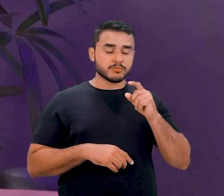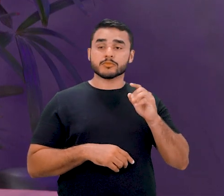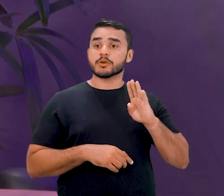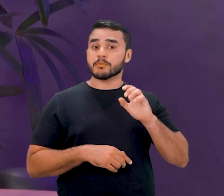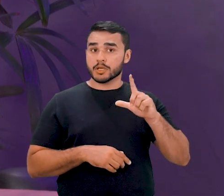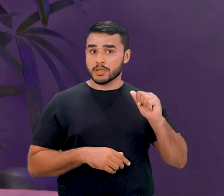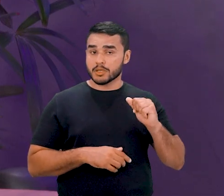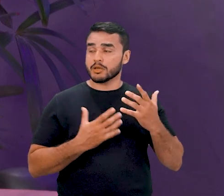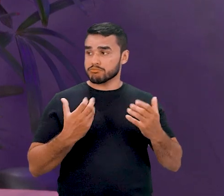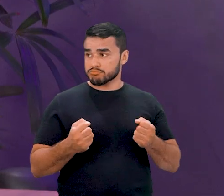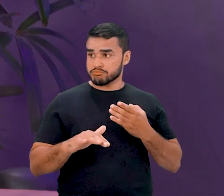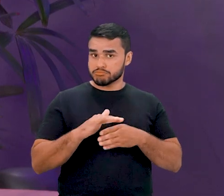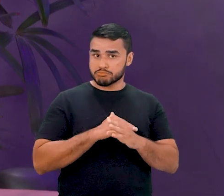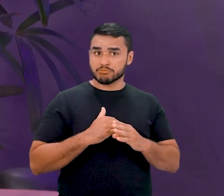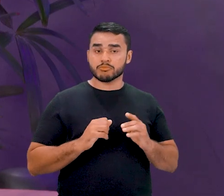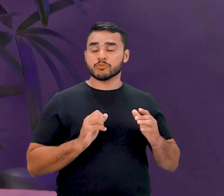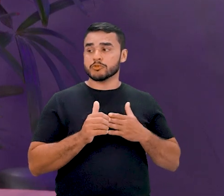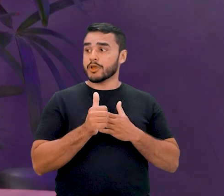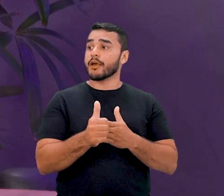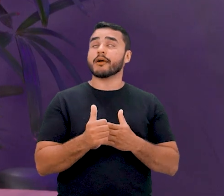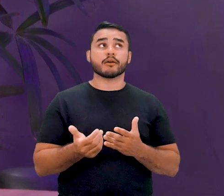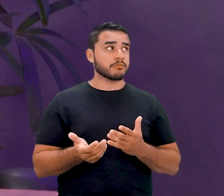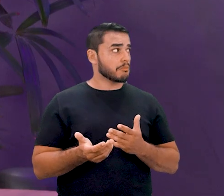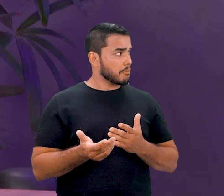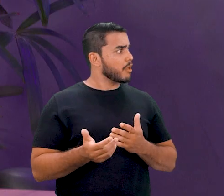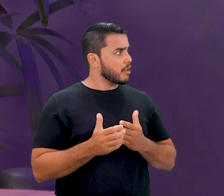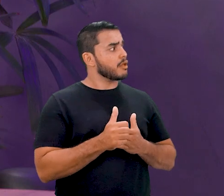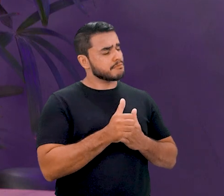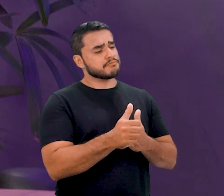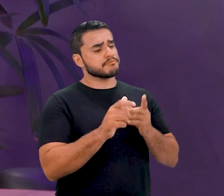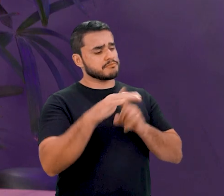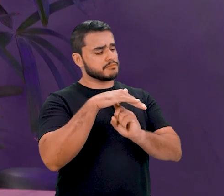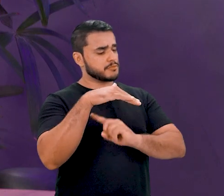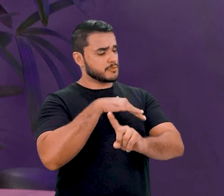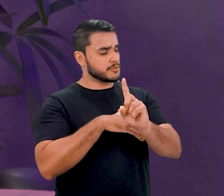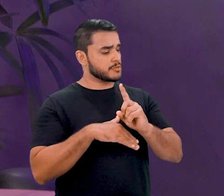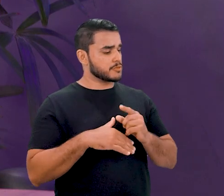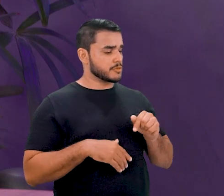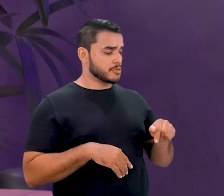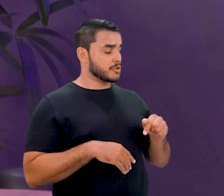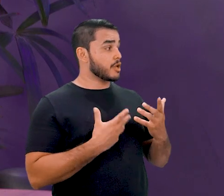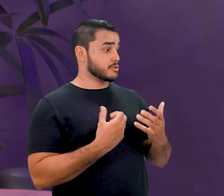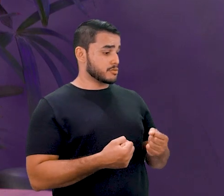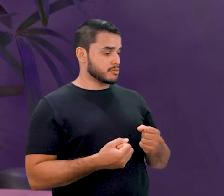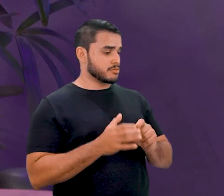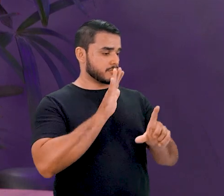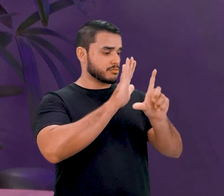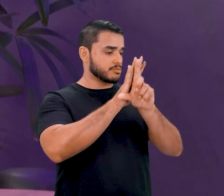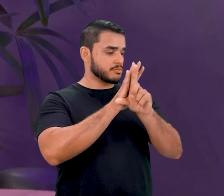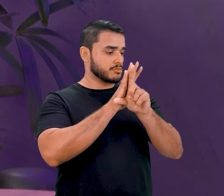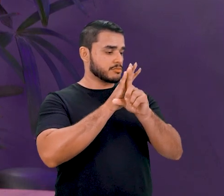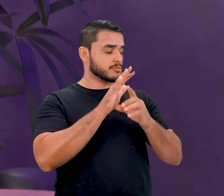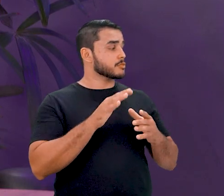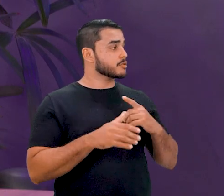boa. Mas recebem ela bem, acho que não por, assim, livre e espontânea vontade, Claro, mas porque claro. existe uma lei, né? A lei